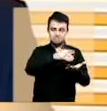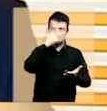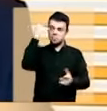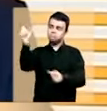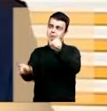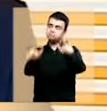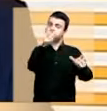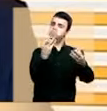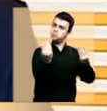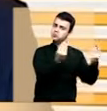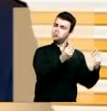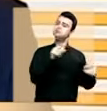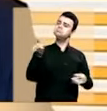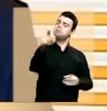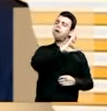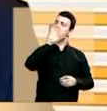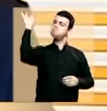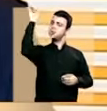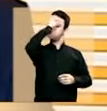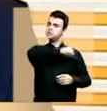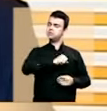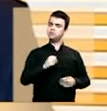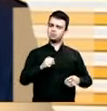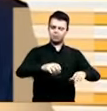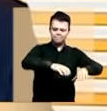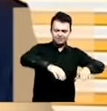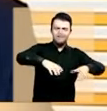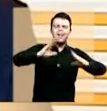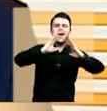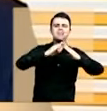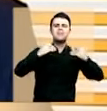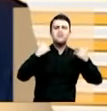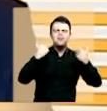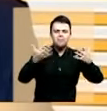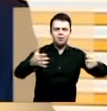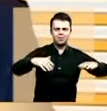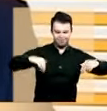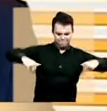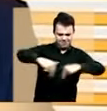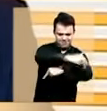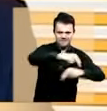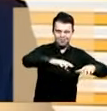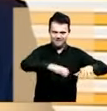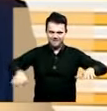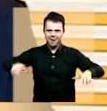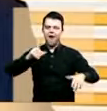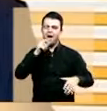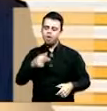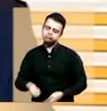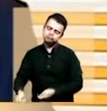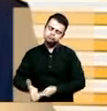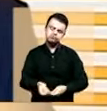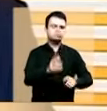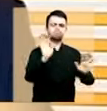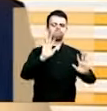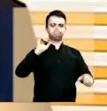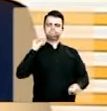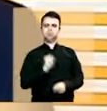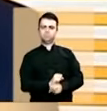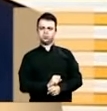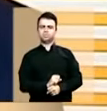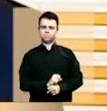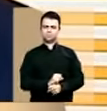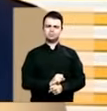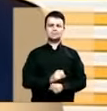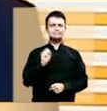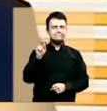mostrou várias pessoas que aprendeu que não precisa lavar a calçada. Sim. E quantas vezes, me entristecia, acredito